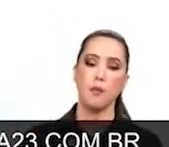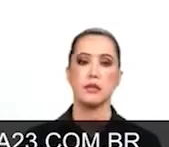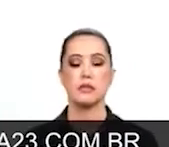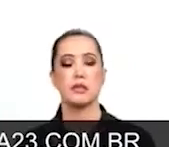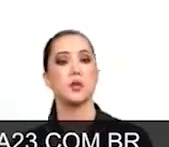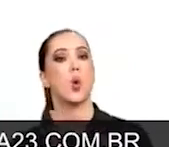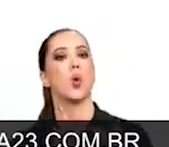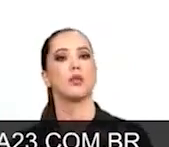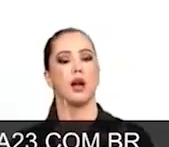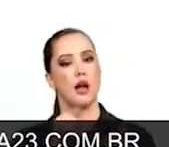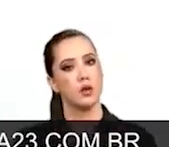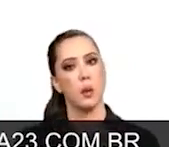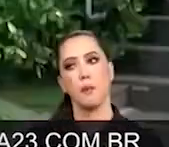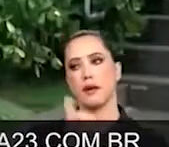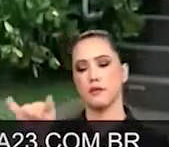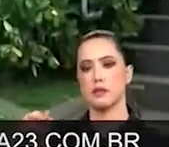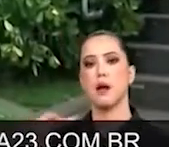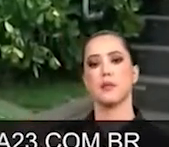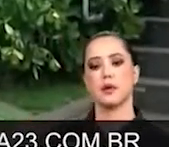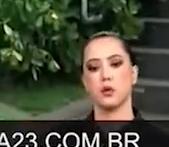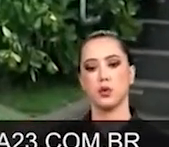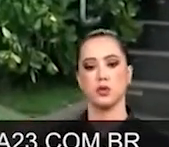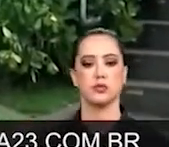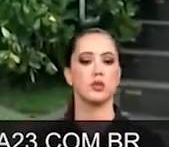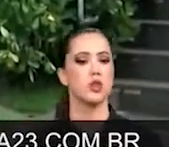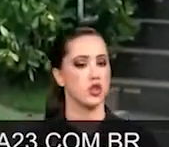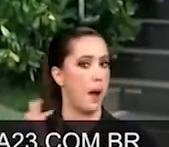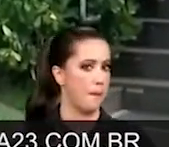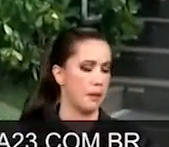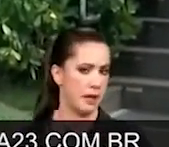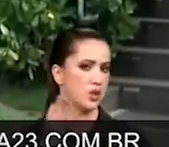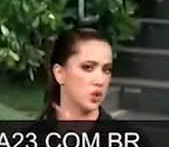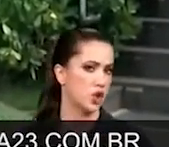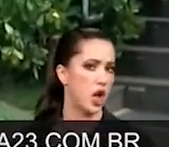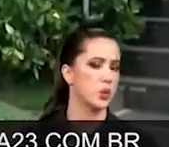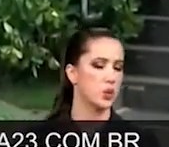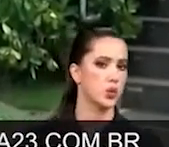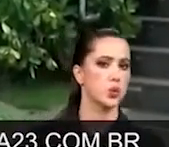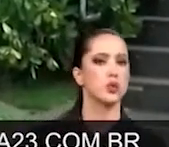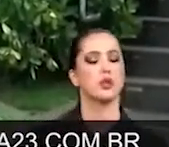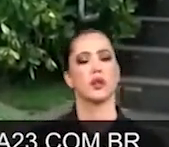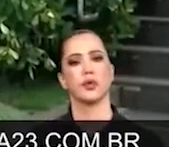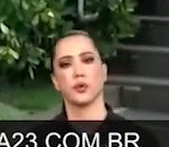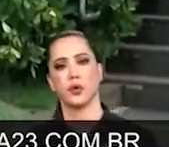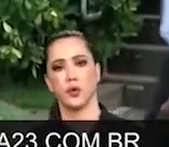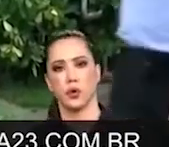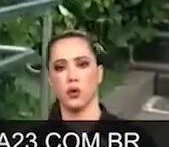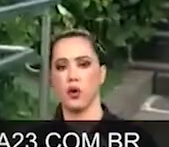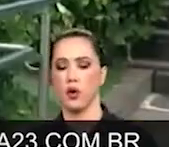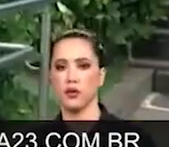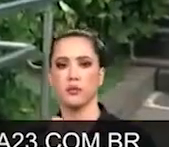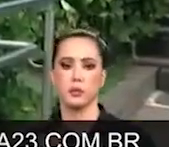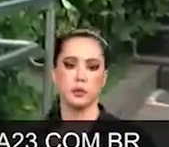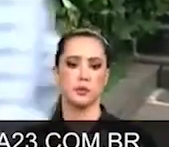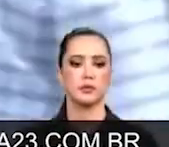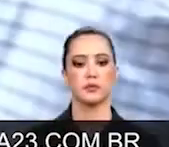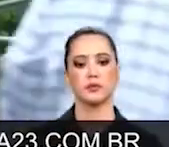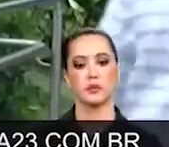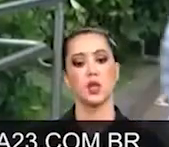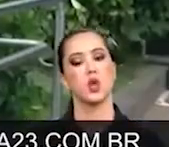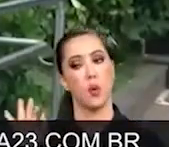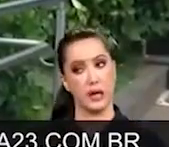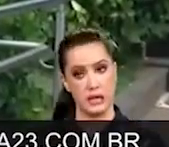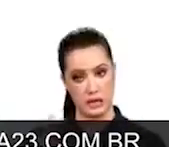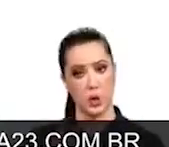terceiros para que proceda a correção. Já estou me preparando, estou juntando lá algumas notas, vendo o que é possível, né? Eu já vou começar a organizar